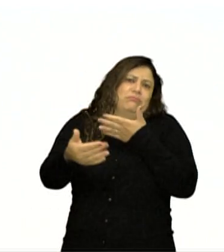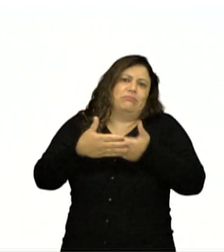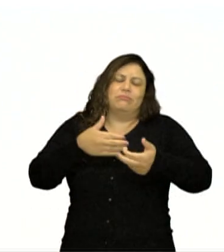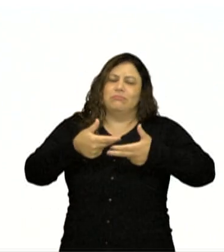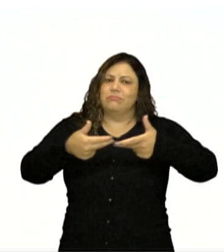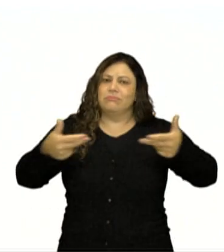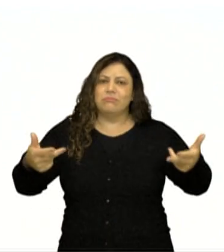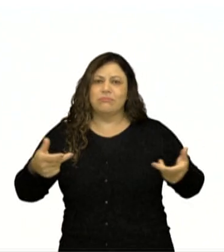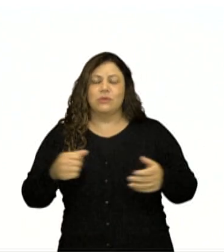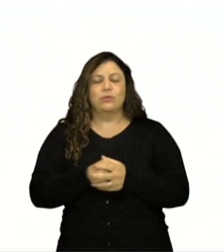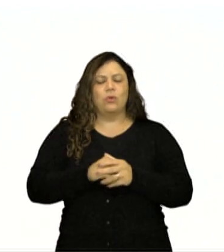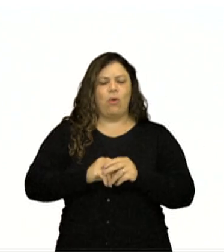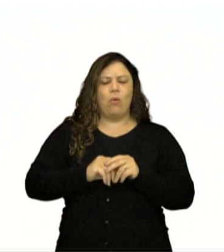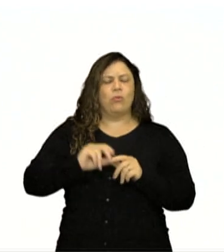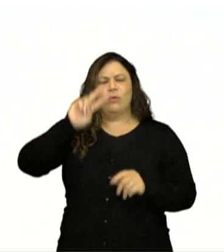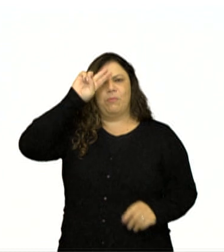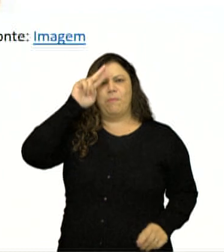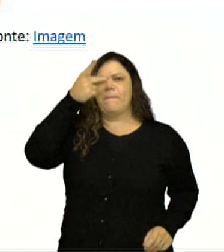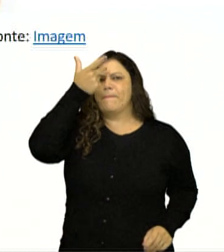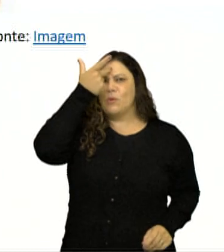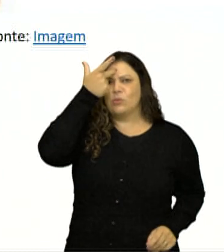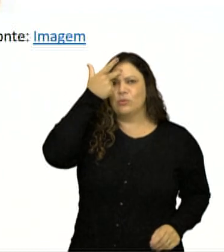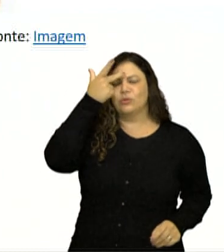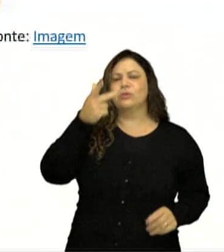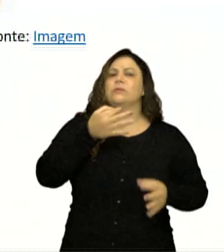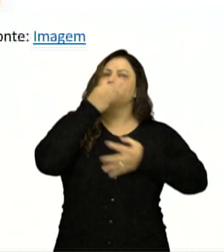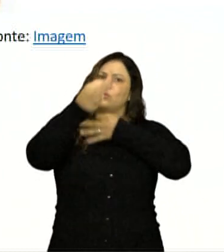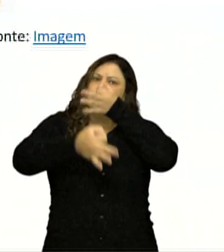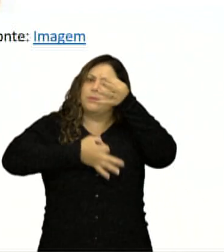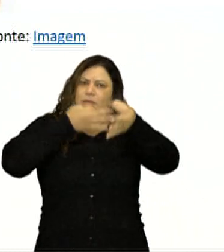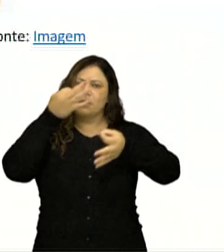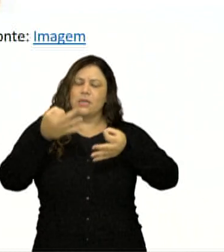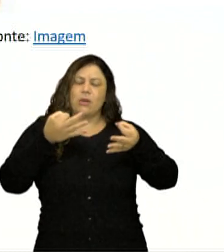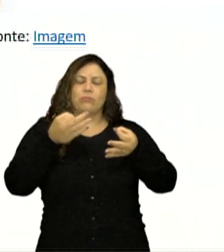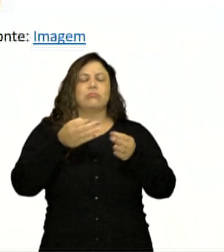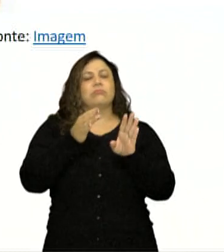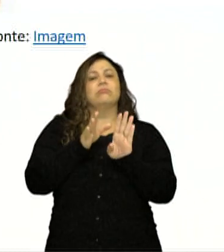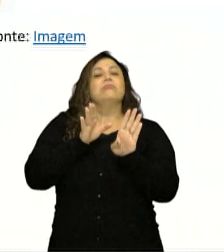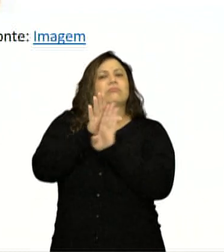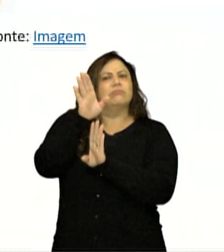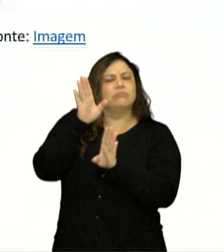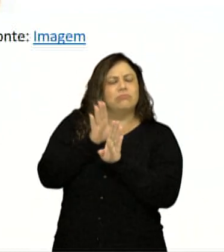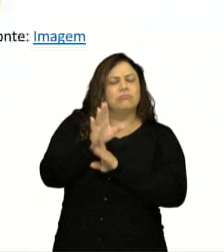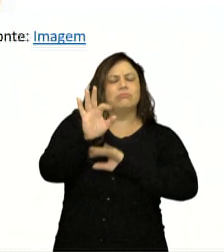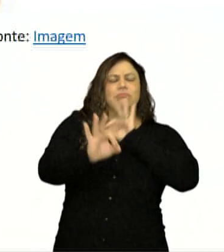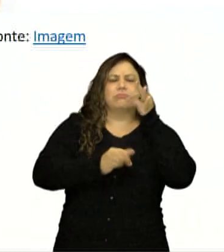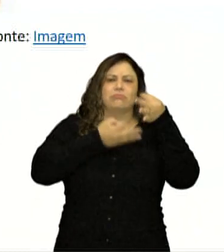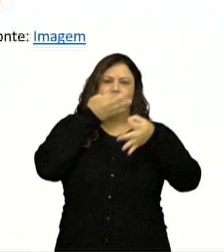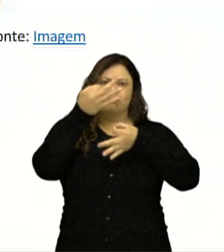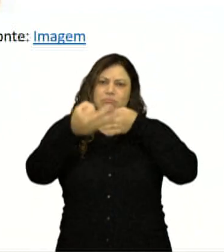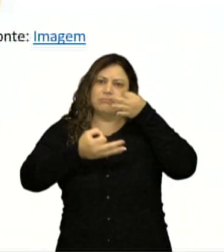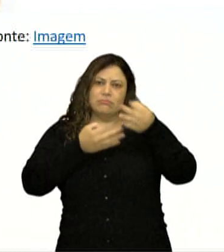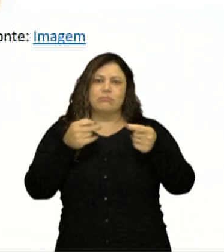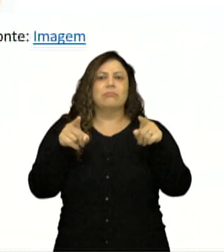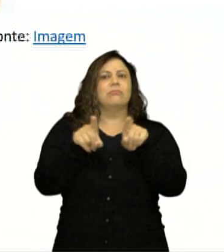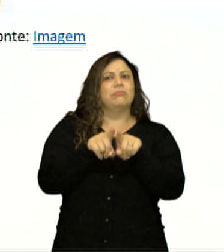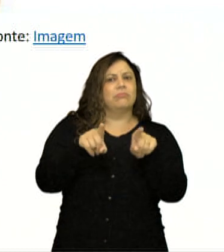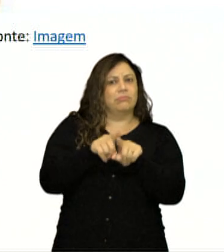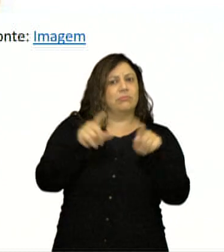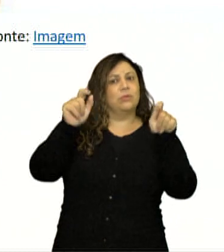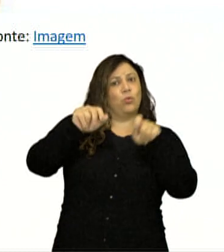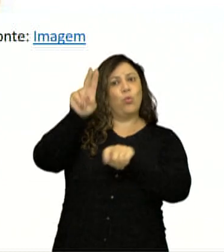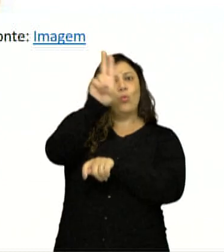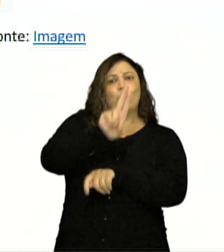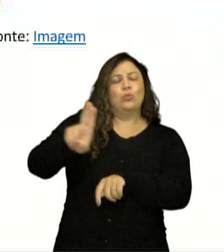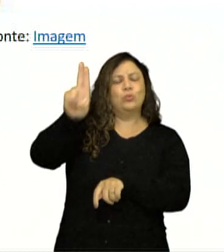mude de comportamento ou de opinião. E aí a argumentation, ou seja, argumentação, é o meio usado para